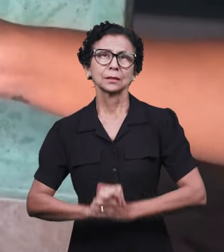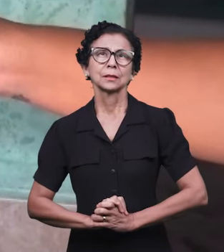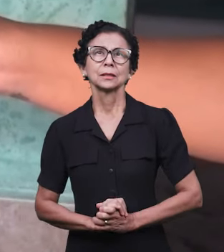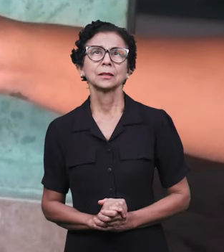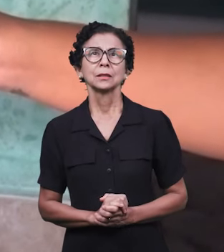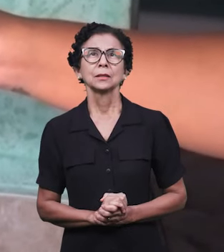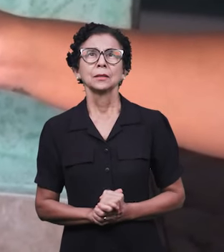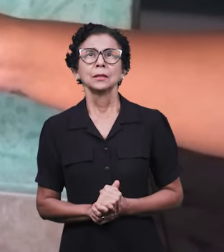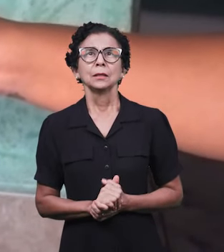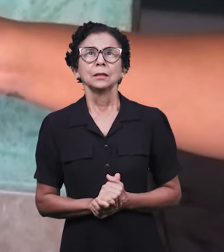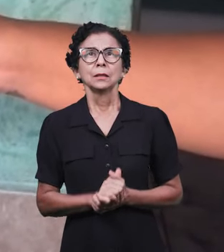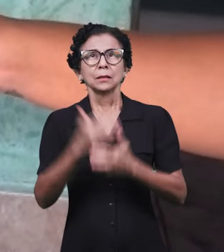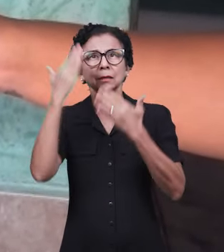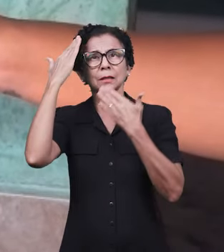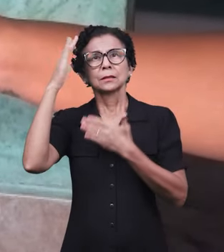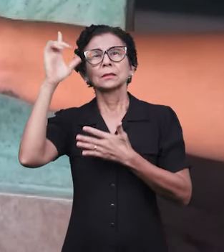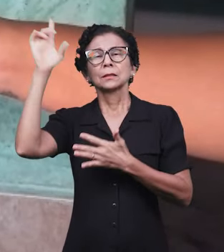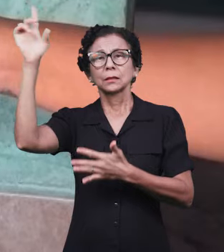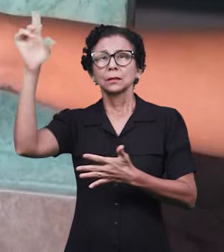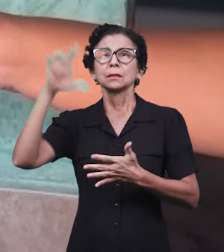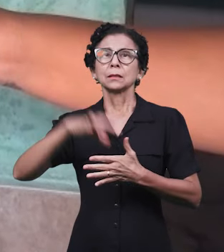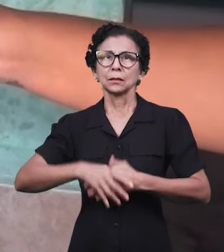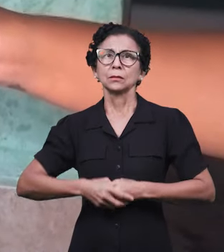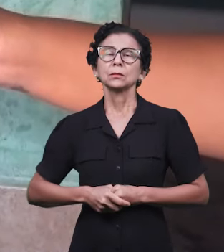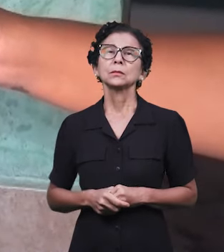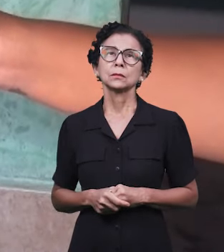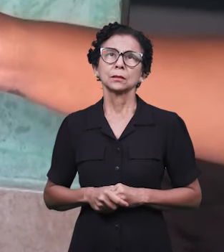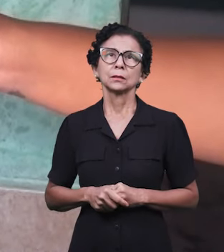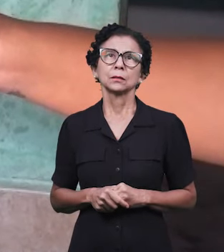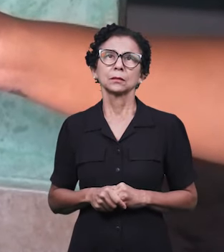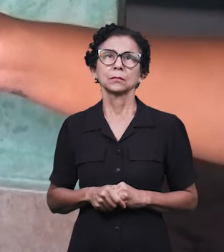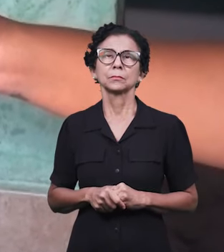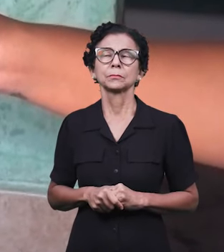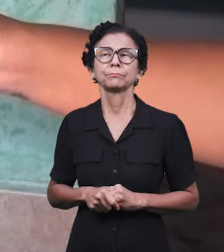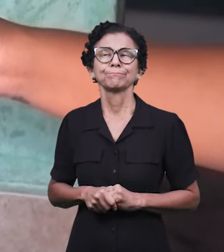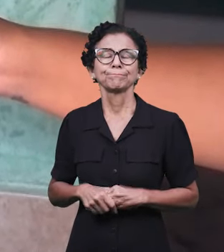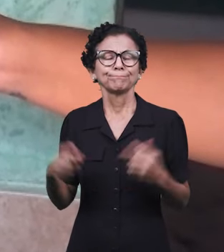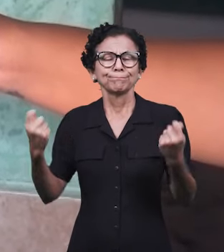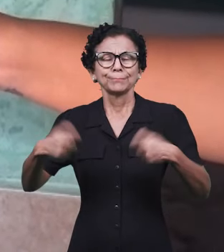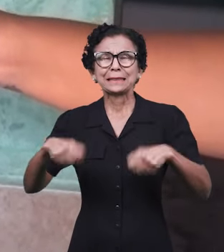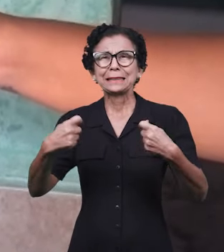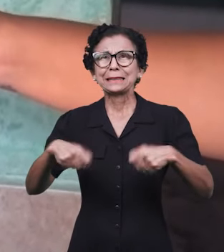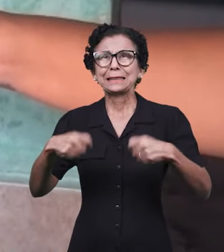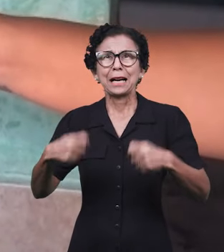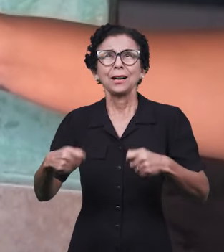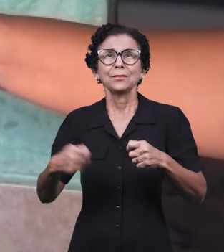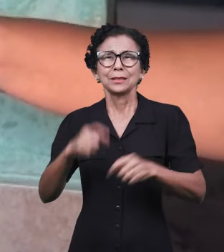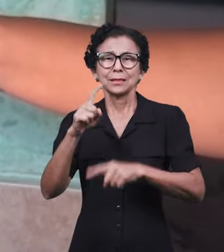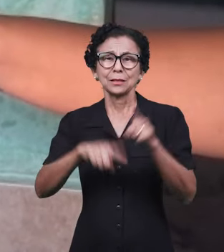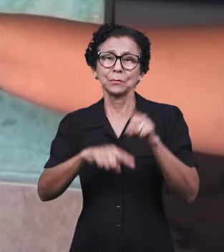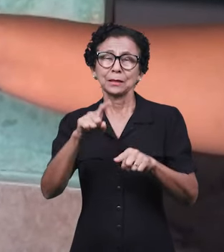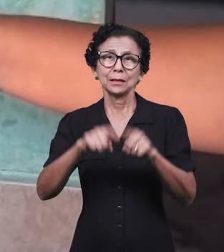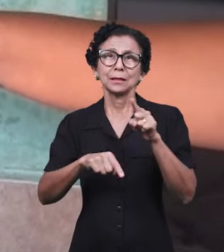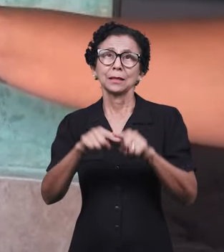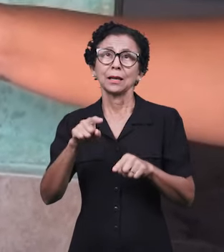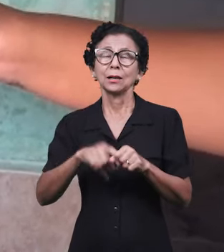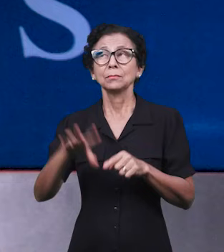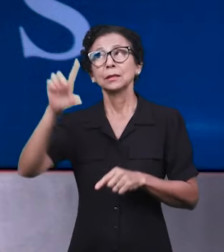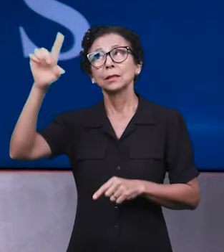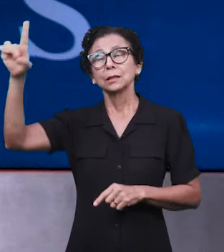né? Deus decidiu que nós merecia receber isso. Isso é uma aprovação que saber que nós temos que acreditar que é um